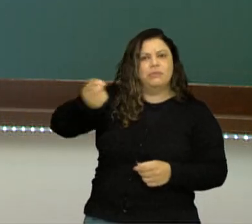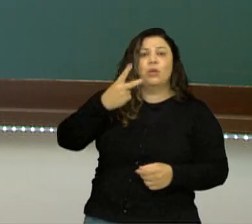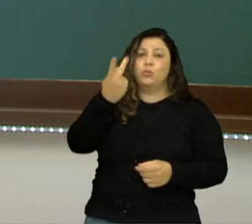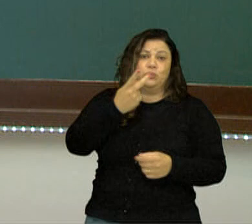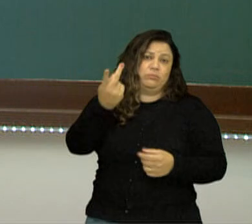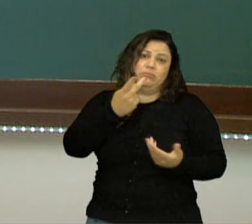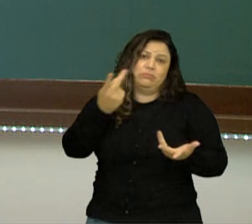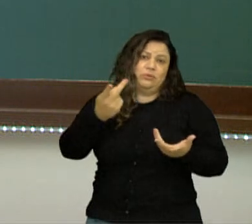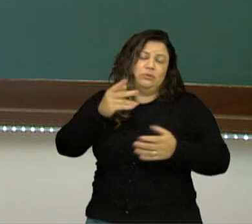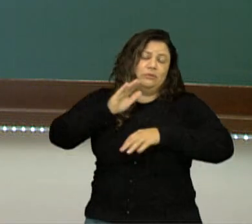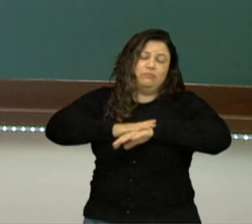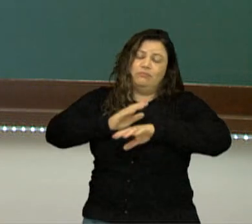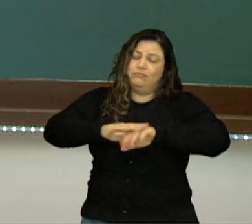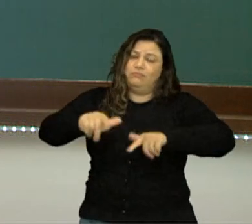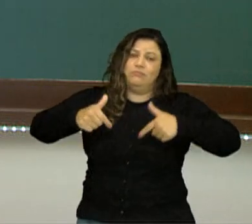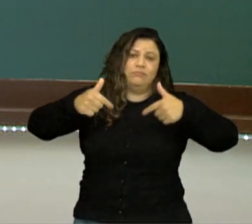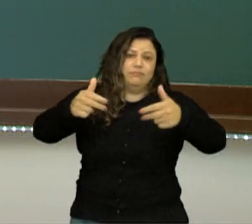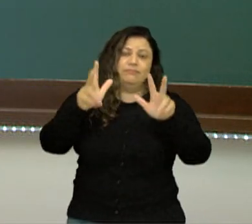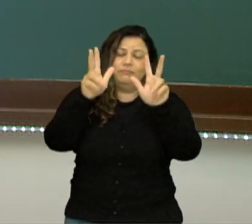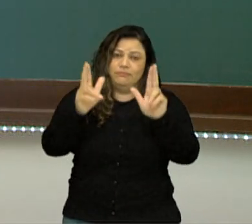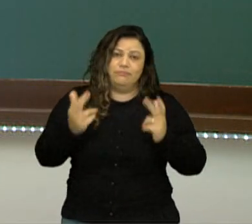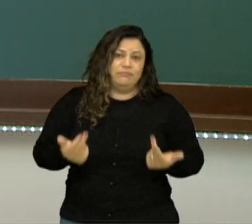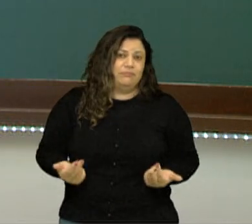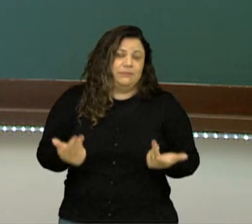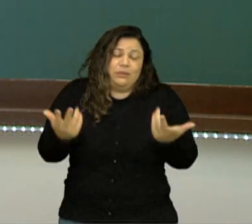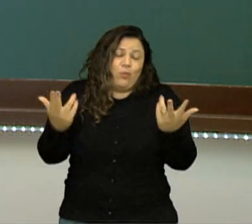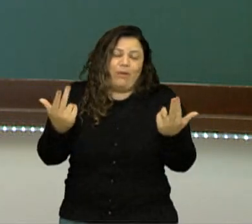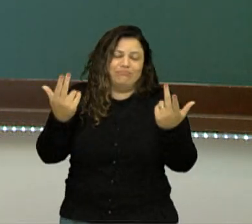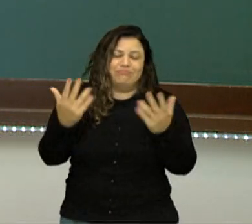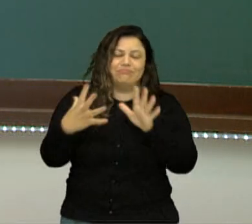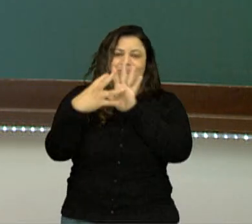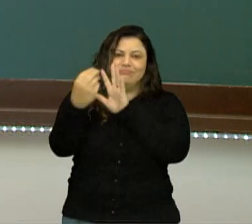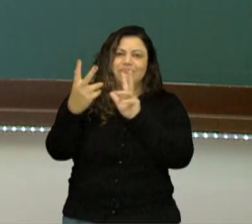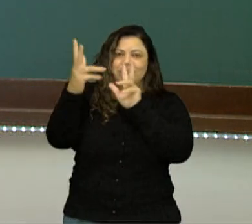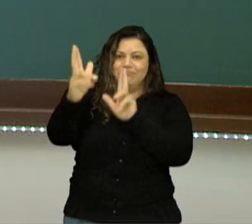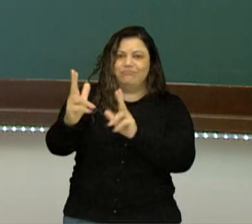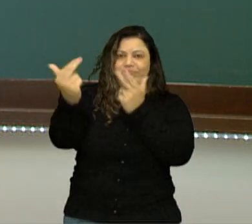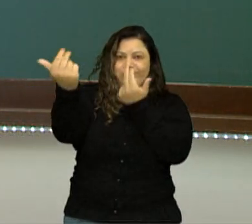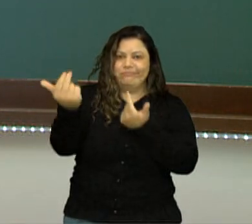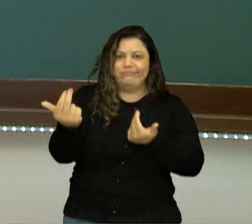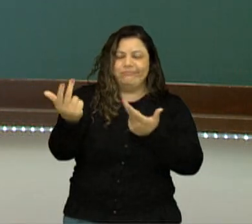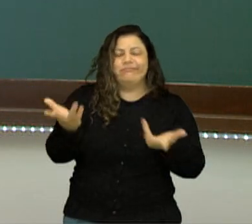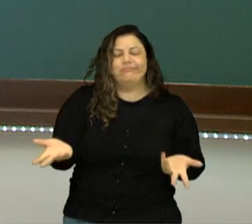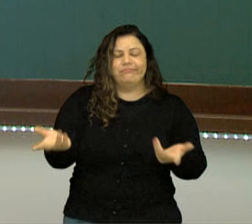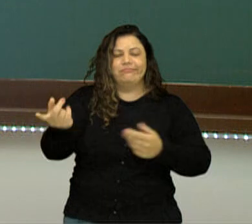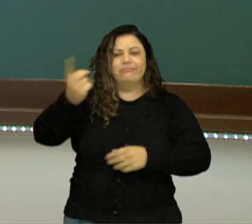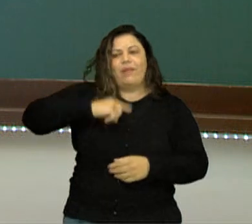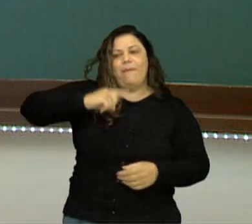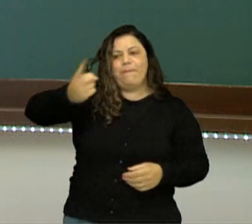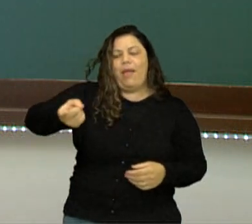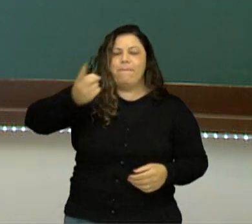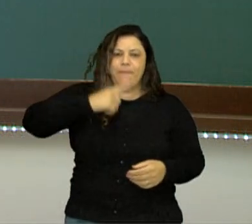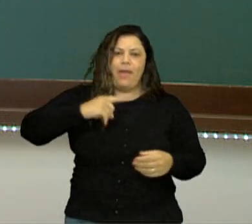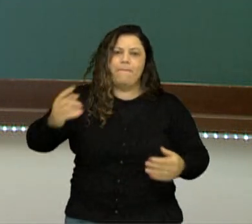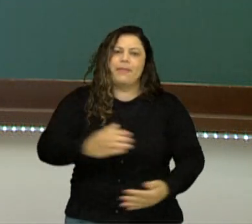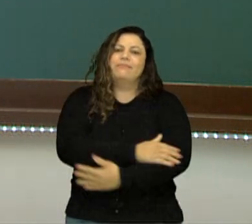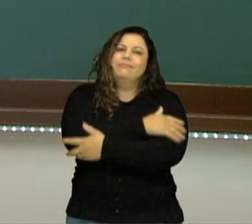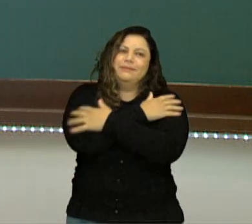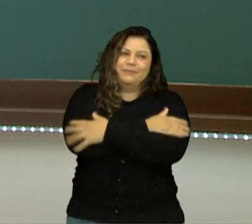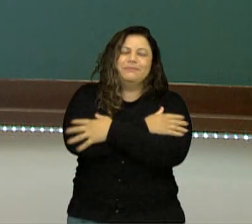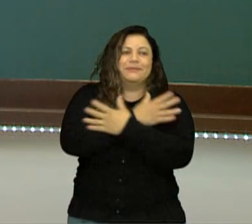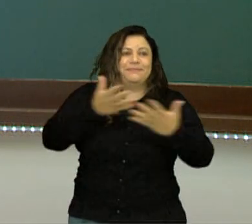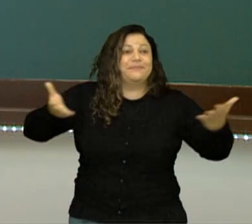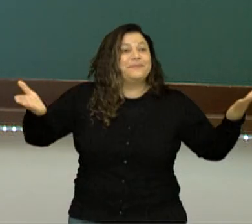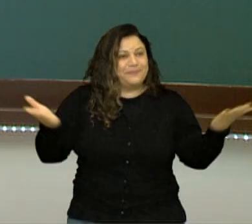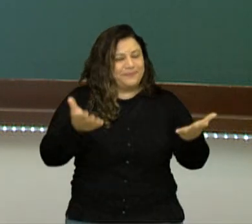dois fazem a ação ao mesmo tempo e os dois recebem a ação ao mesmo tempo. Isso é voz reflexiva também. Tendo